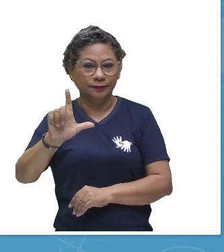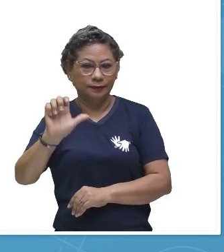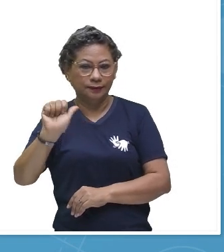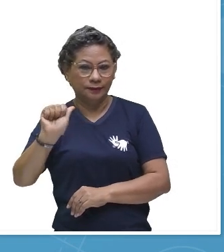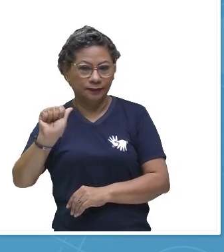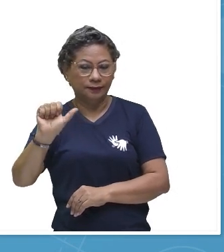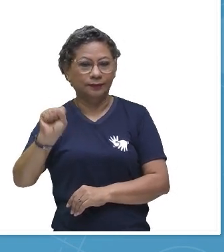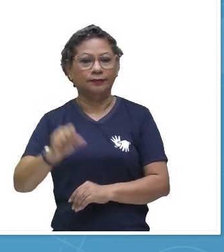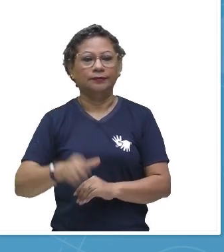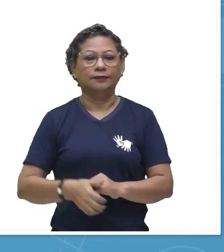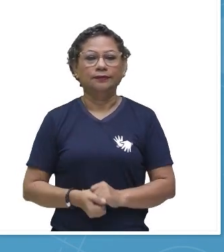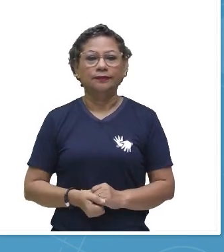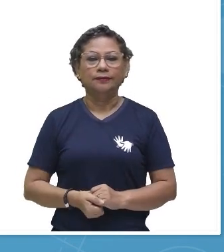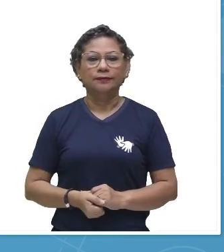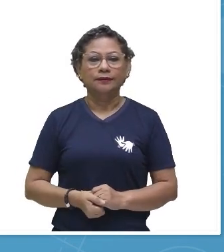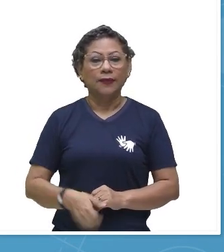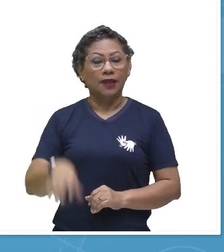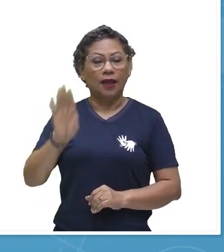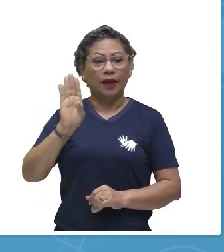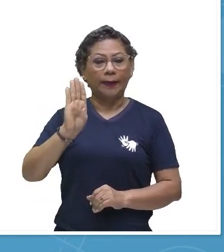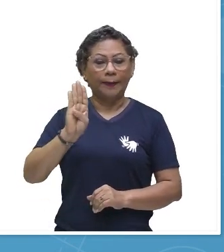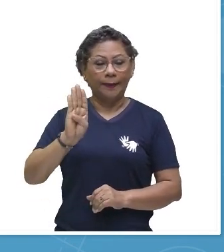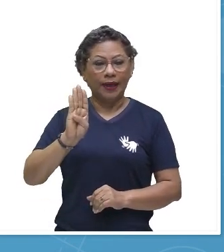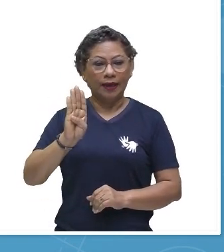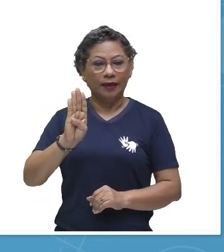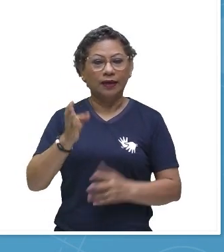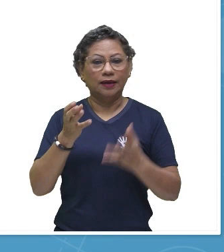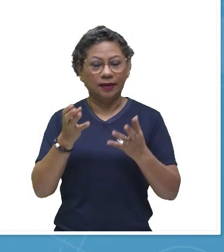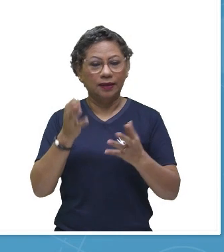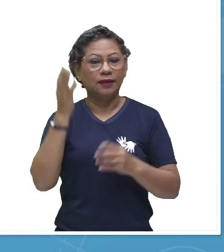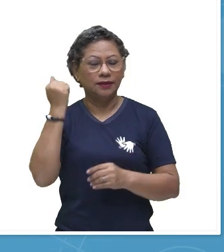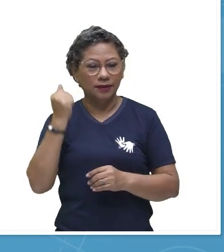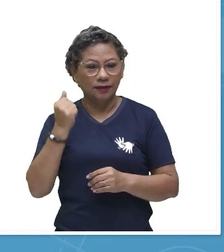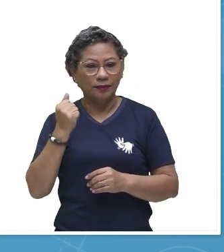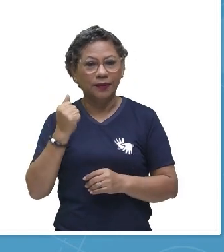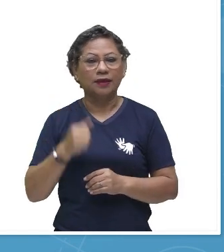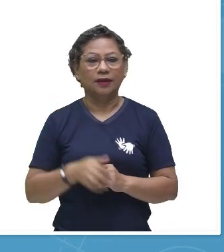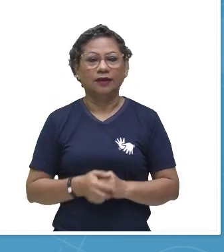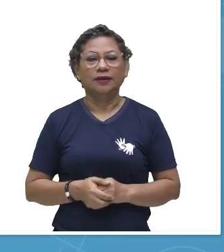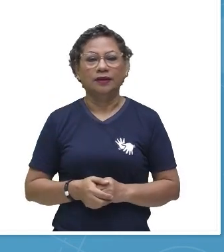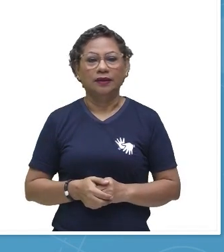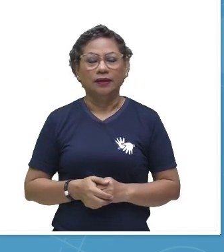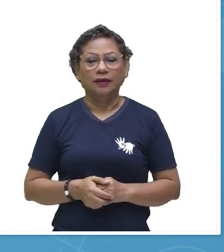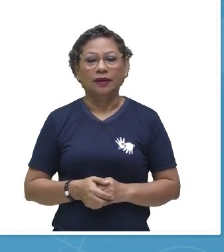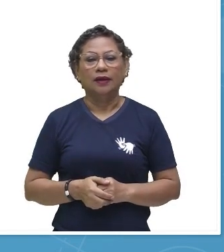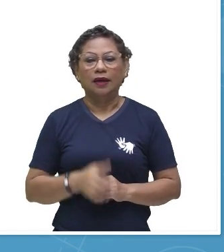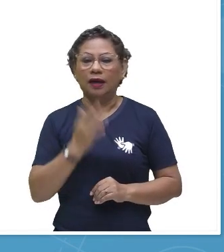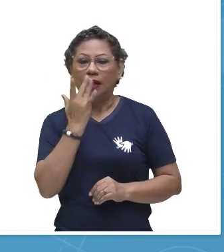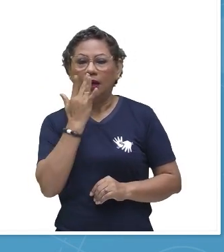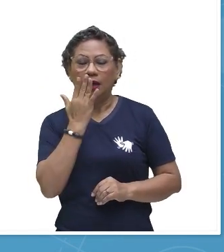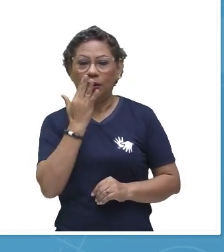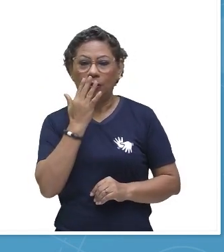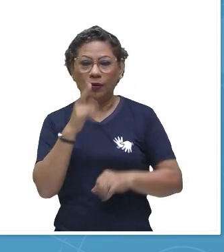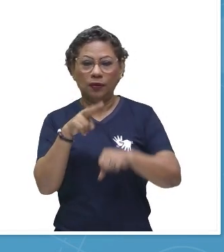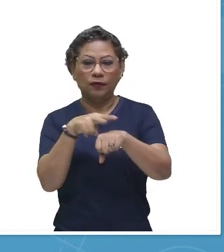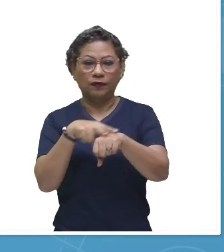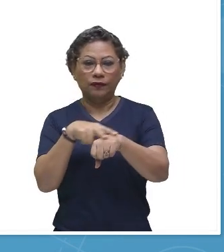Em B, a gente quer saber qual a classificação das retas verde e azul.